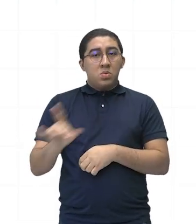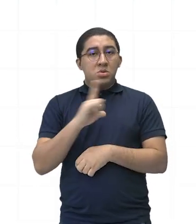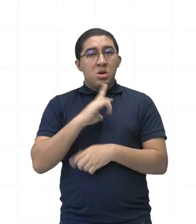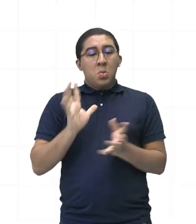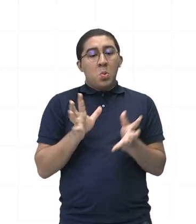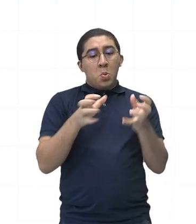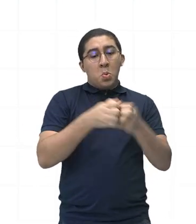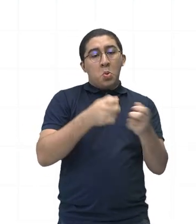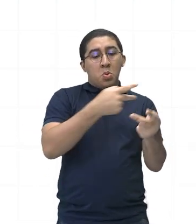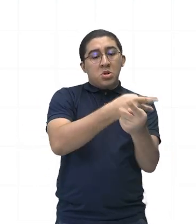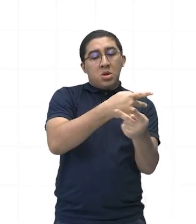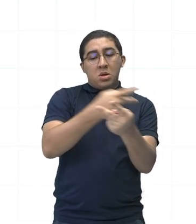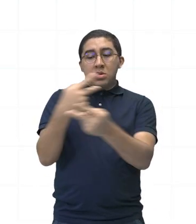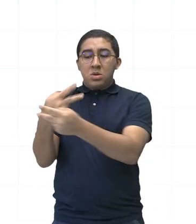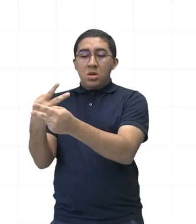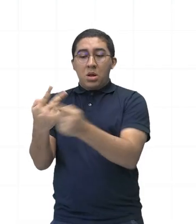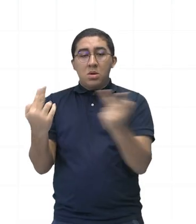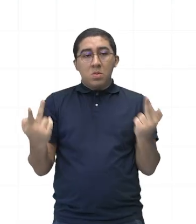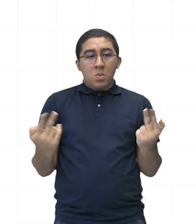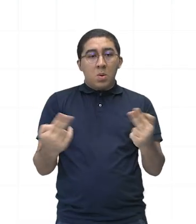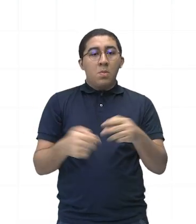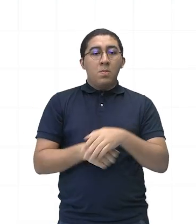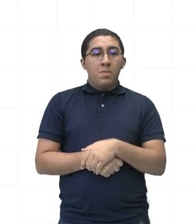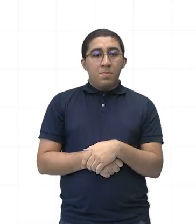um conjunto idêntico de cromossomos.